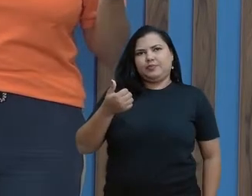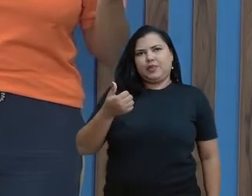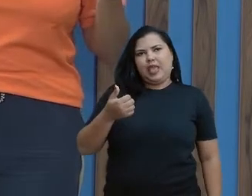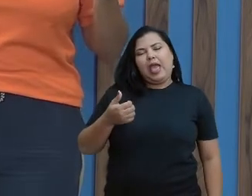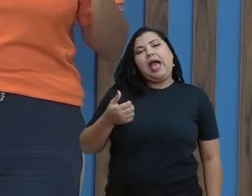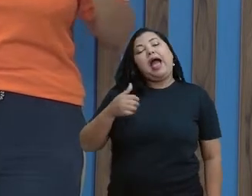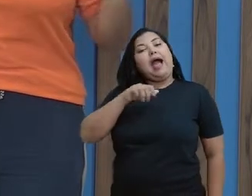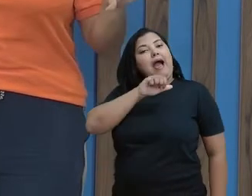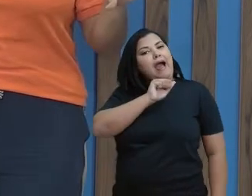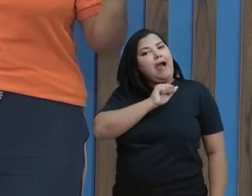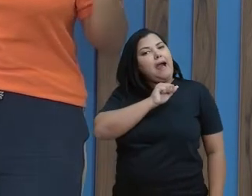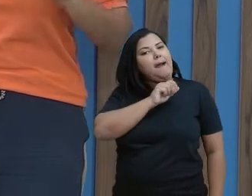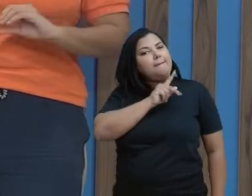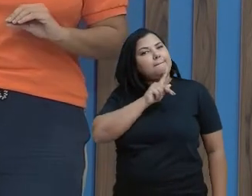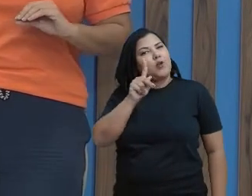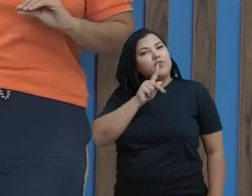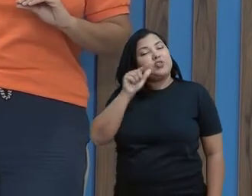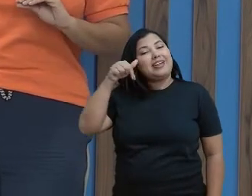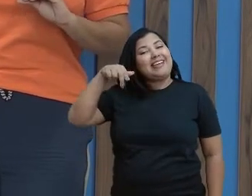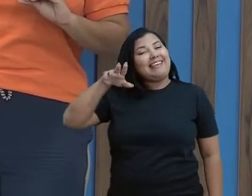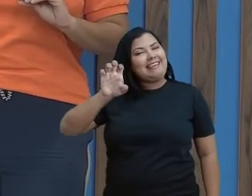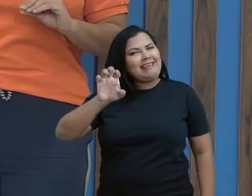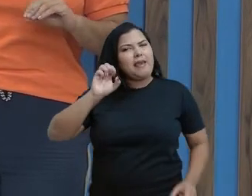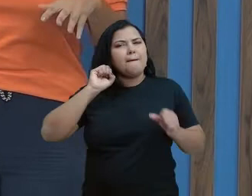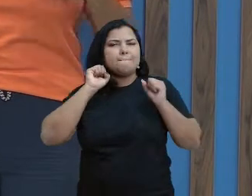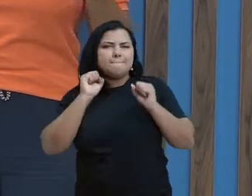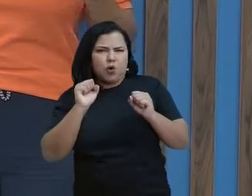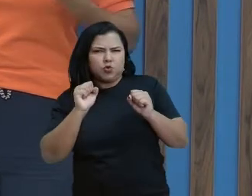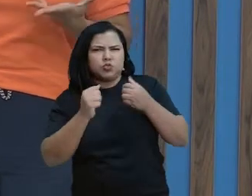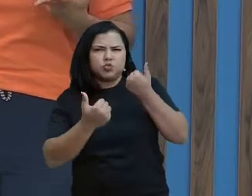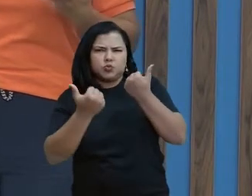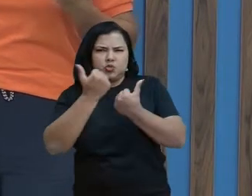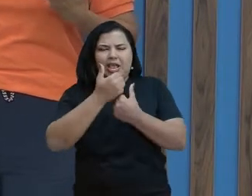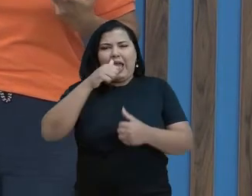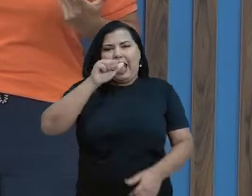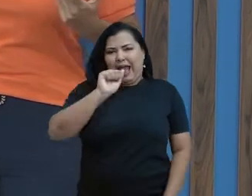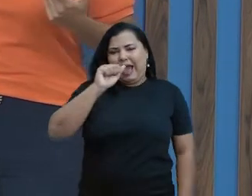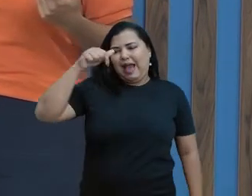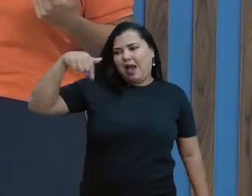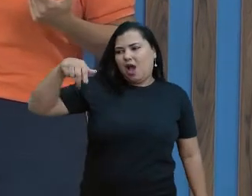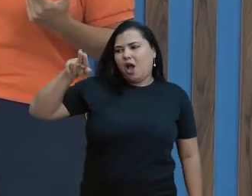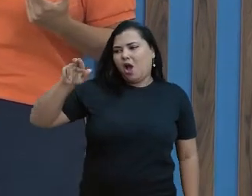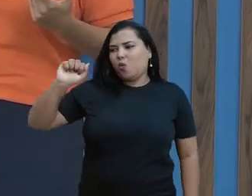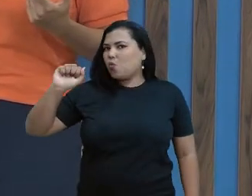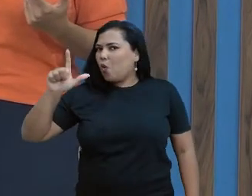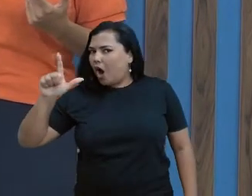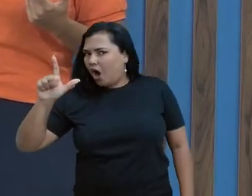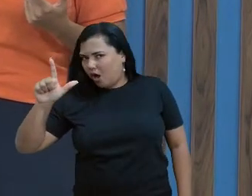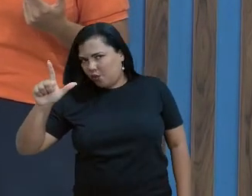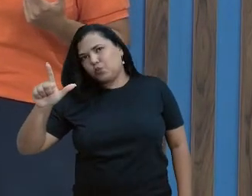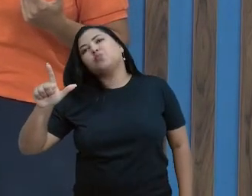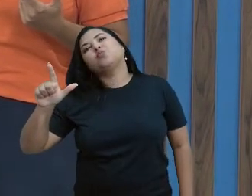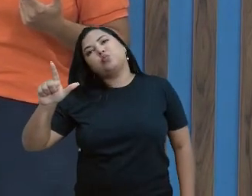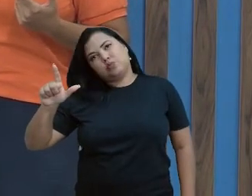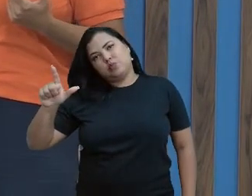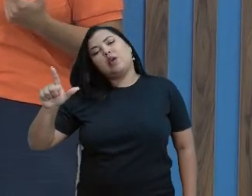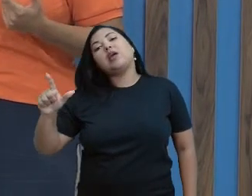posso trocar ele por o qual ou a qual? Eu posso. Então, a professora a